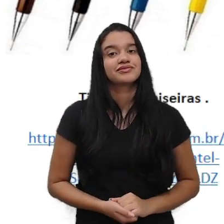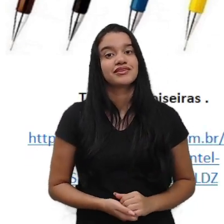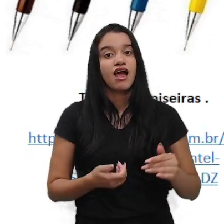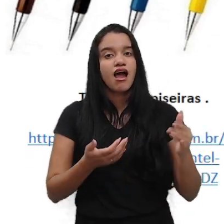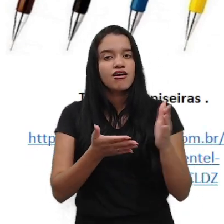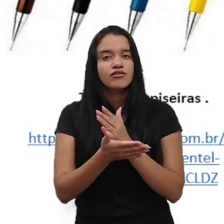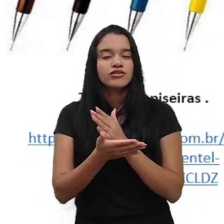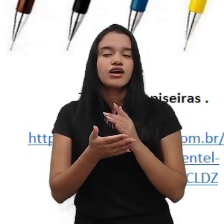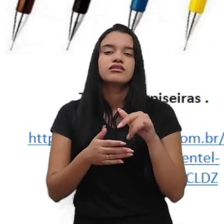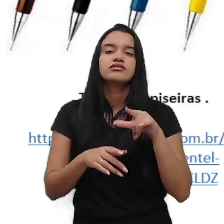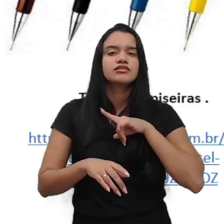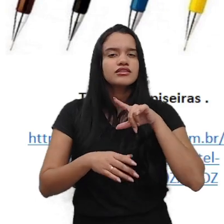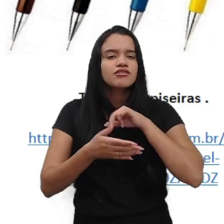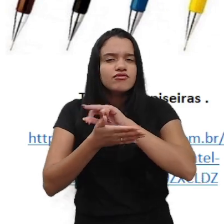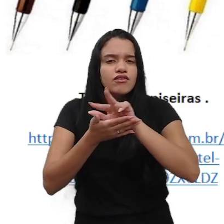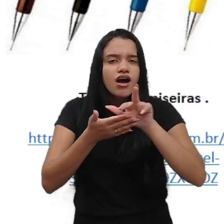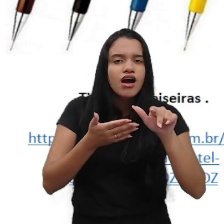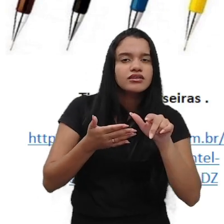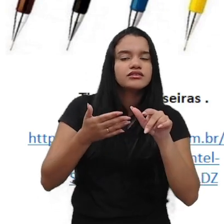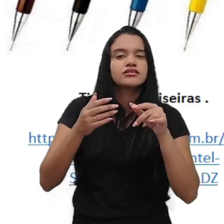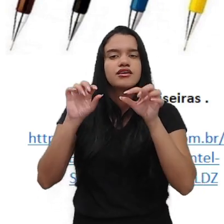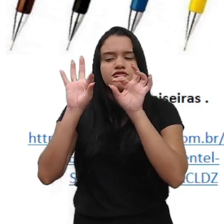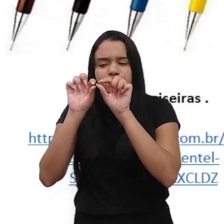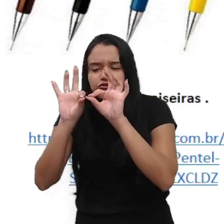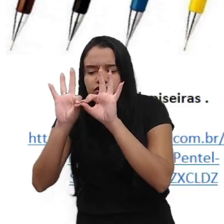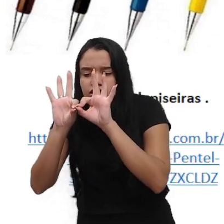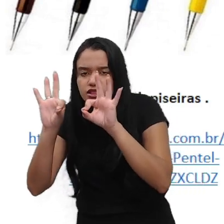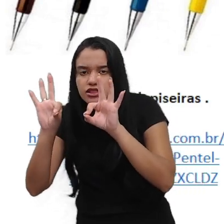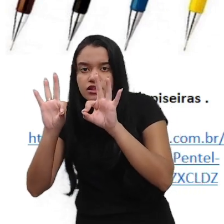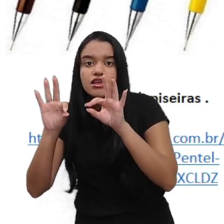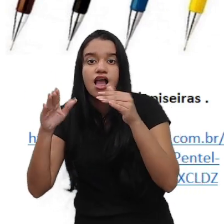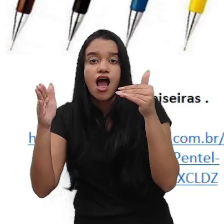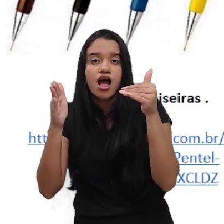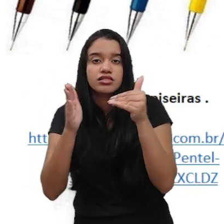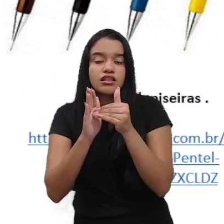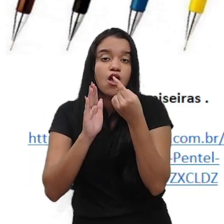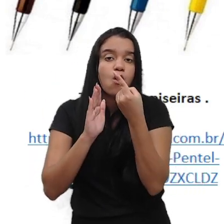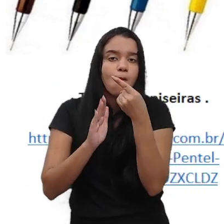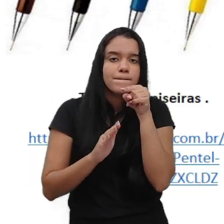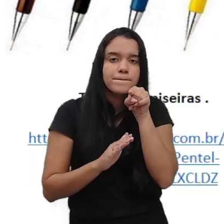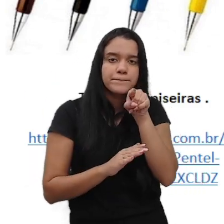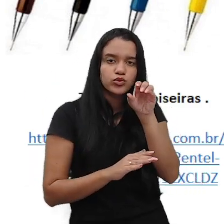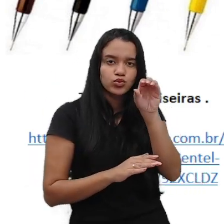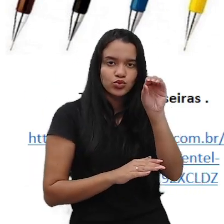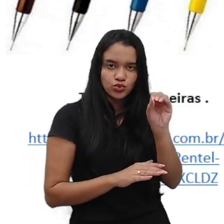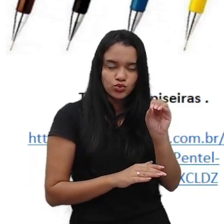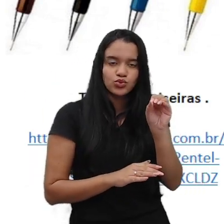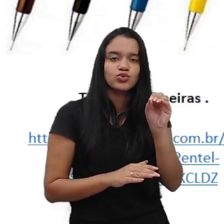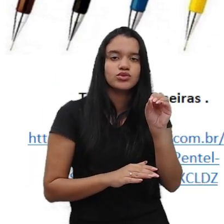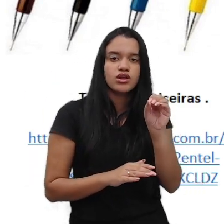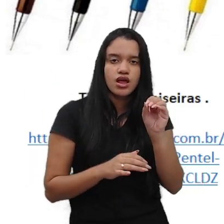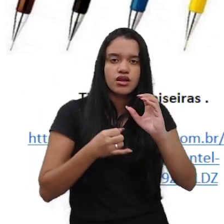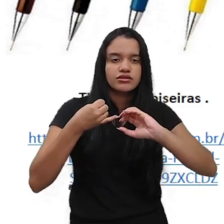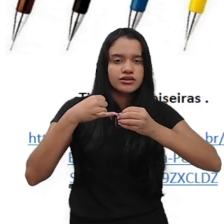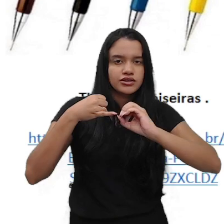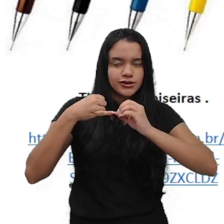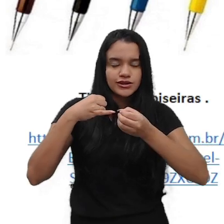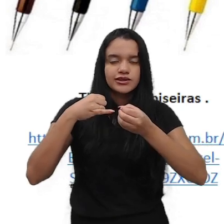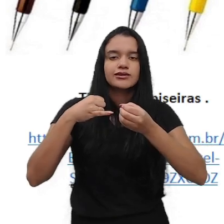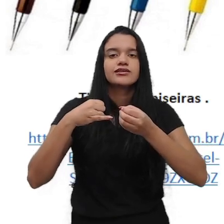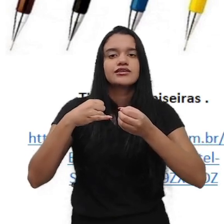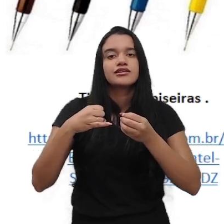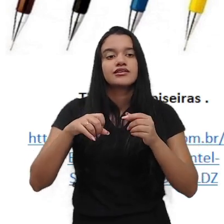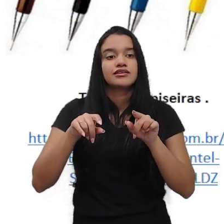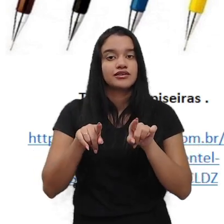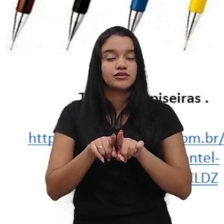né? A gente tem ali desde a mais fininha, 0.1 até a 1.0, e as canetas que são mais artísticas, né, que é o